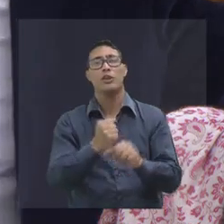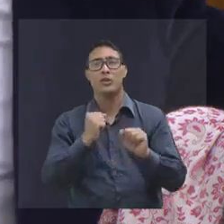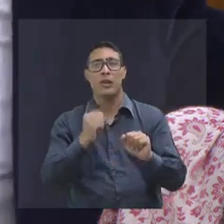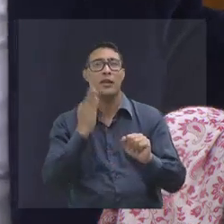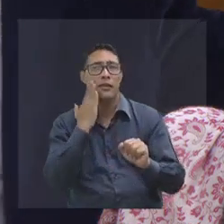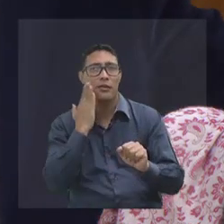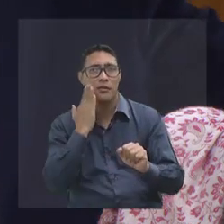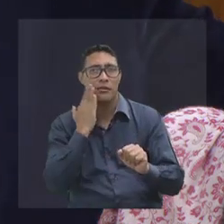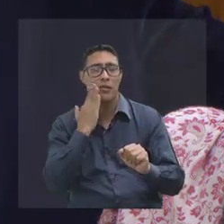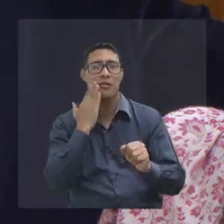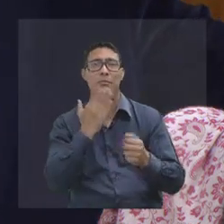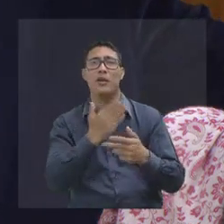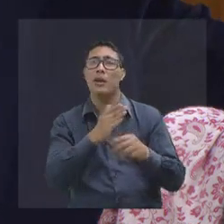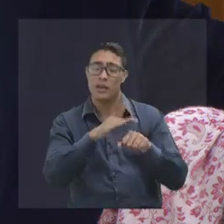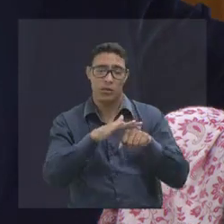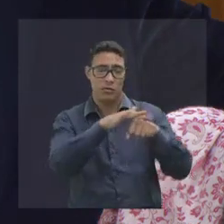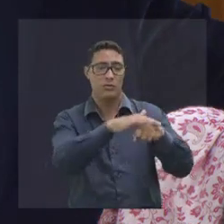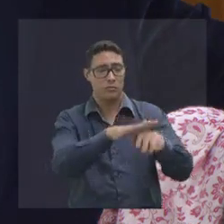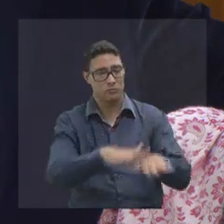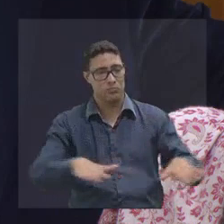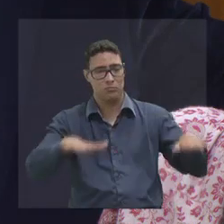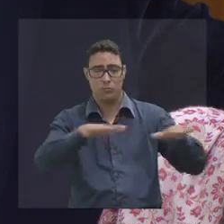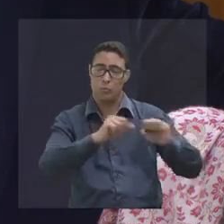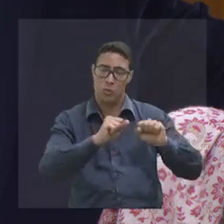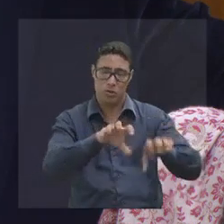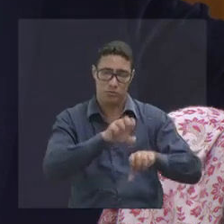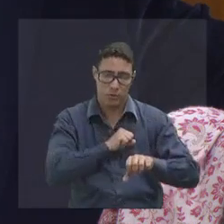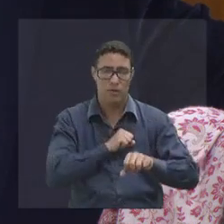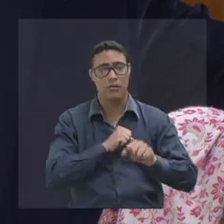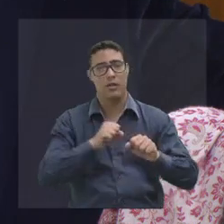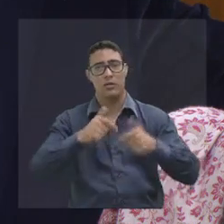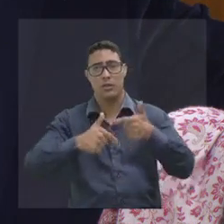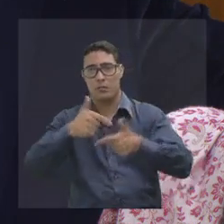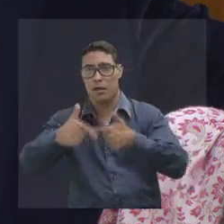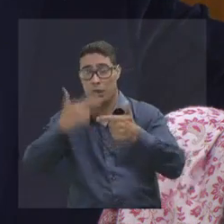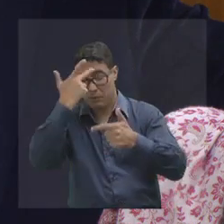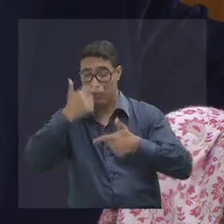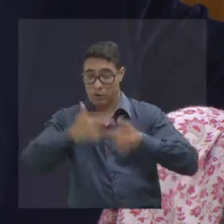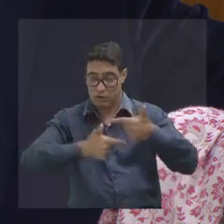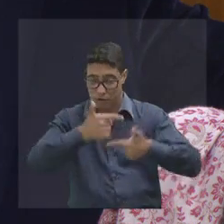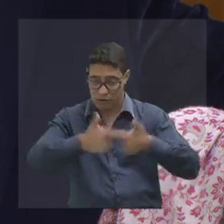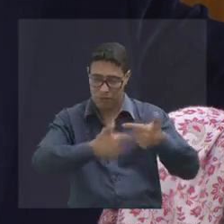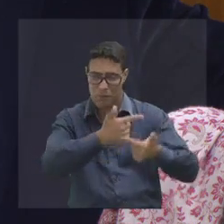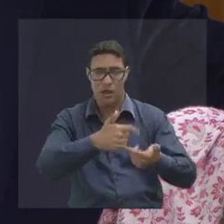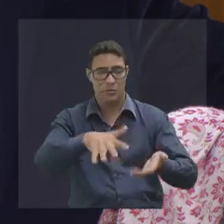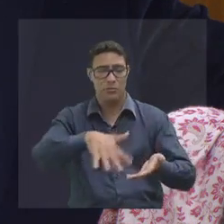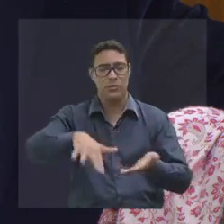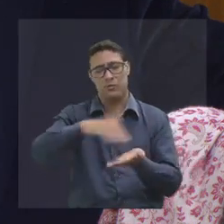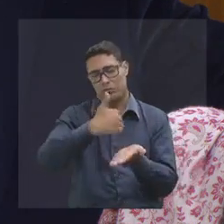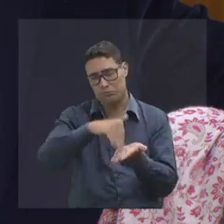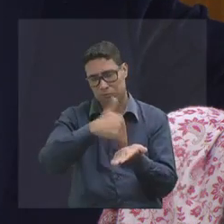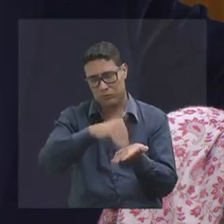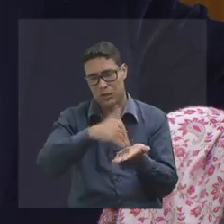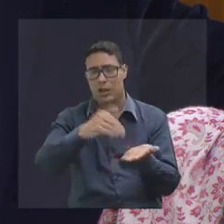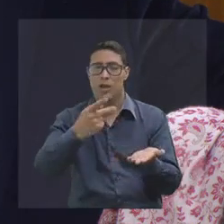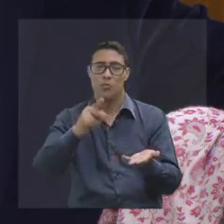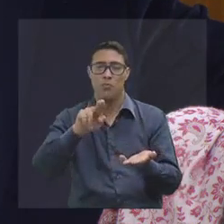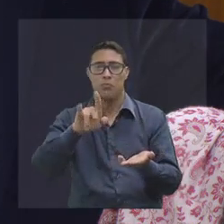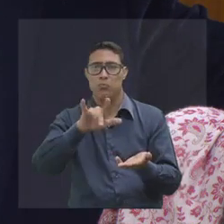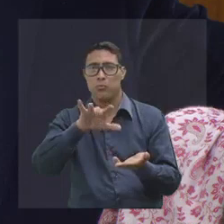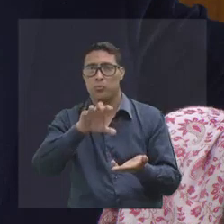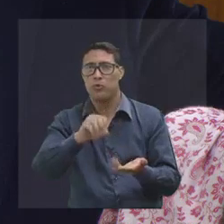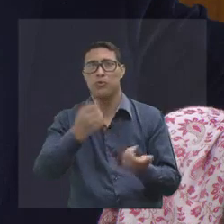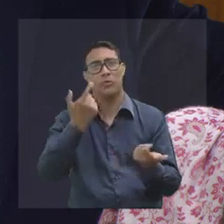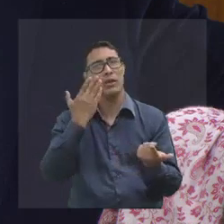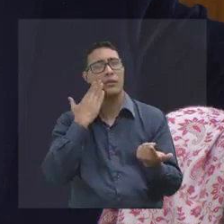dependendo do que a gente está sendo exposto quem trabalha no setor público talvez corra mais esse risco ainda porque só a gente sabe o que que é o nosso